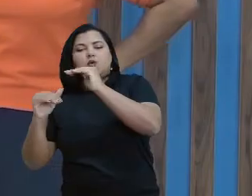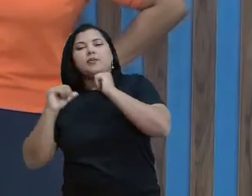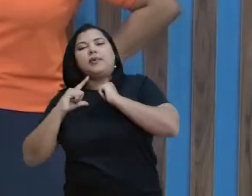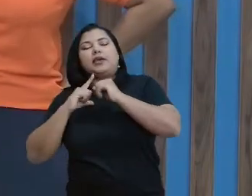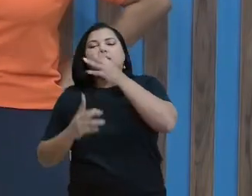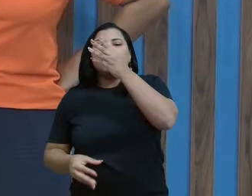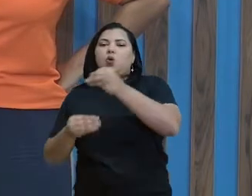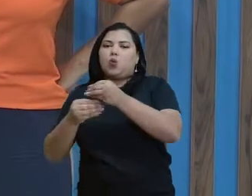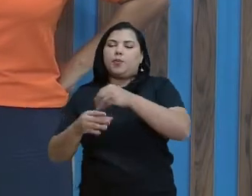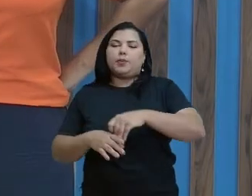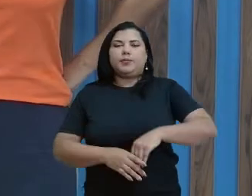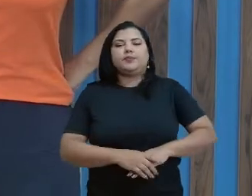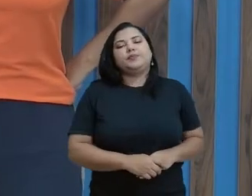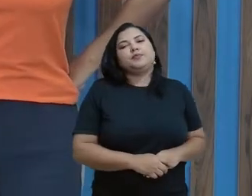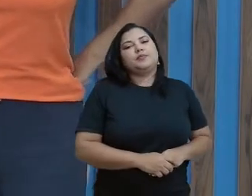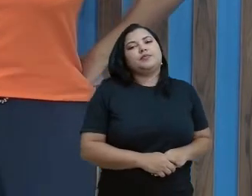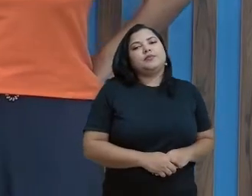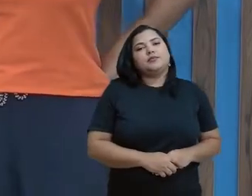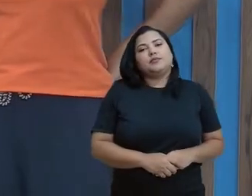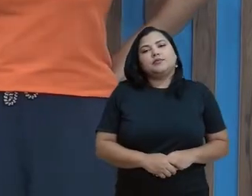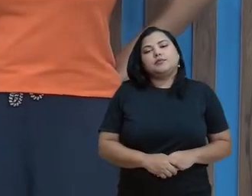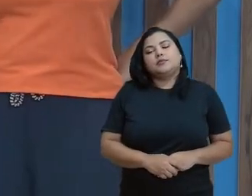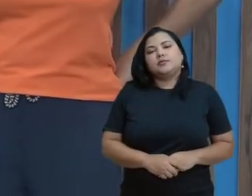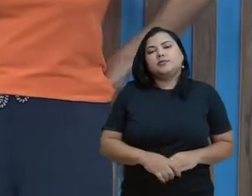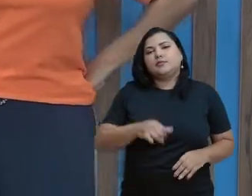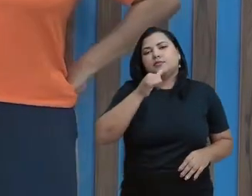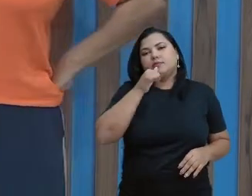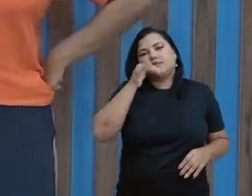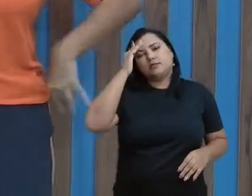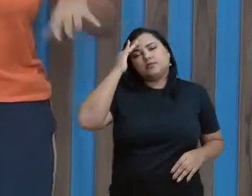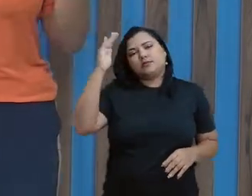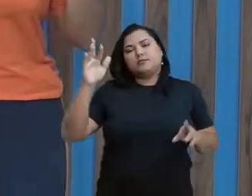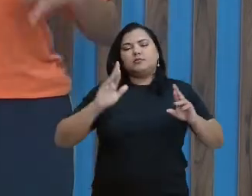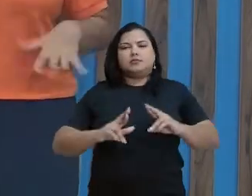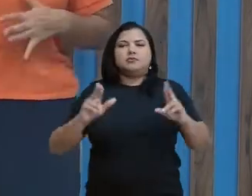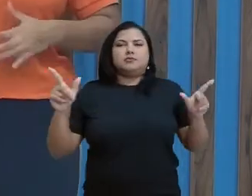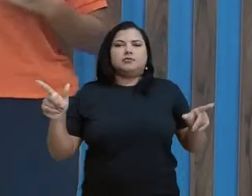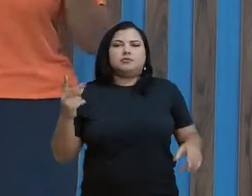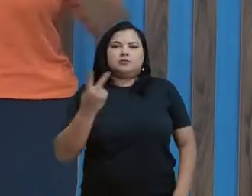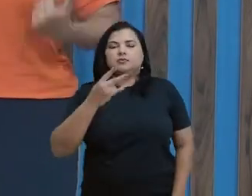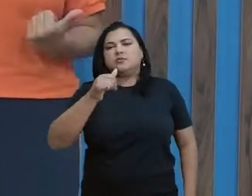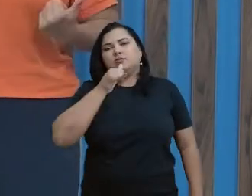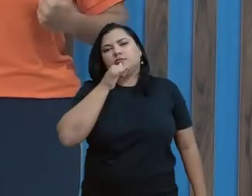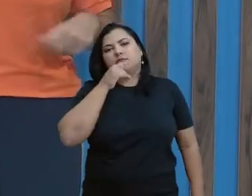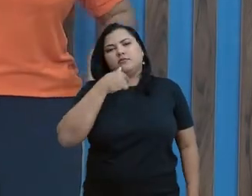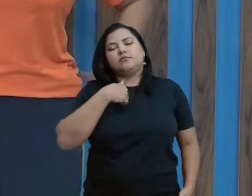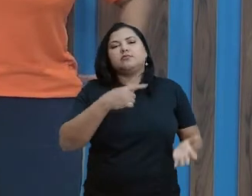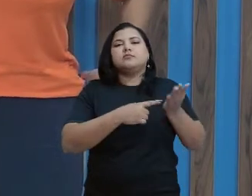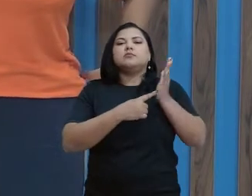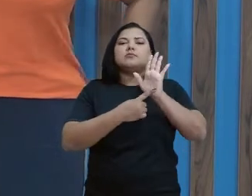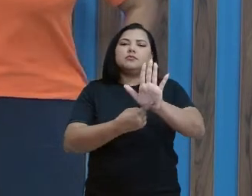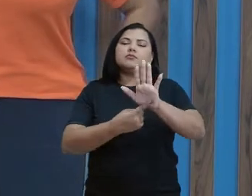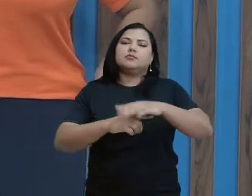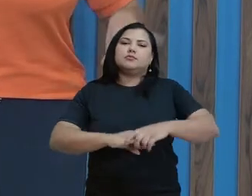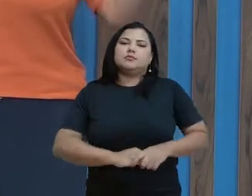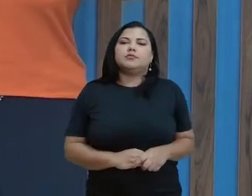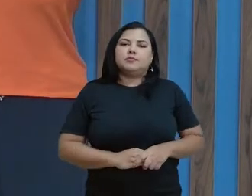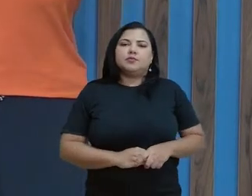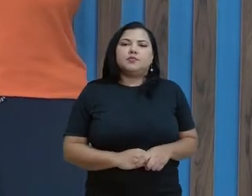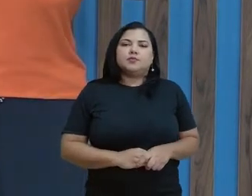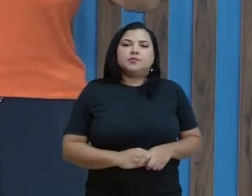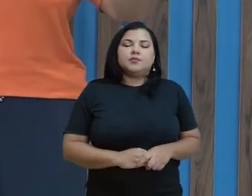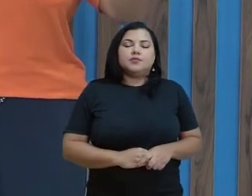nível completo. Então, uma das principais diferenças entre aqueles exemplos é que eu trouxe